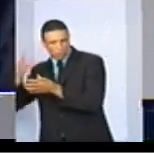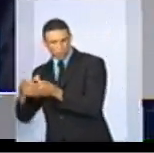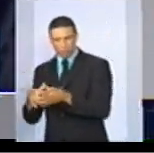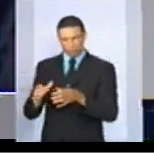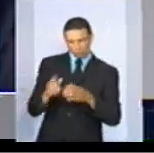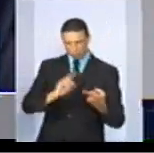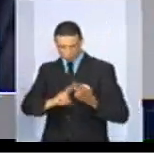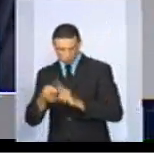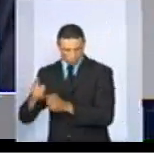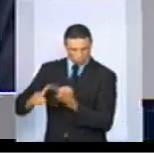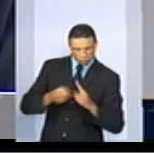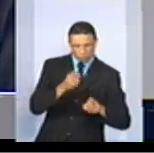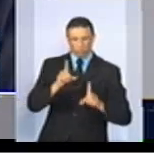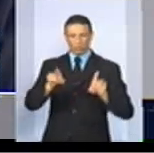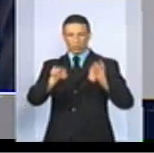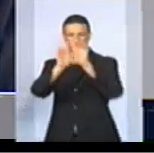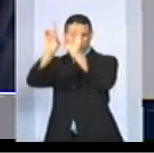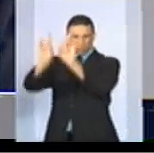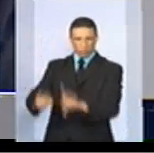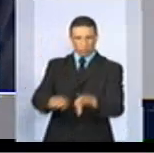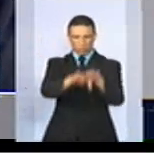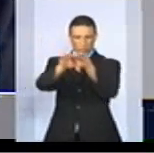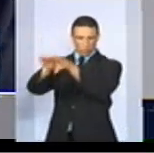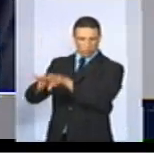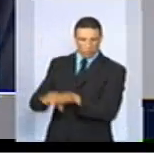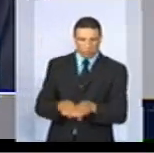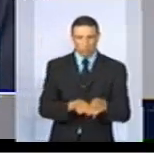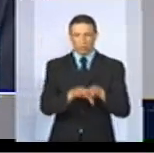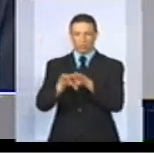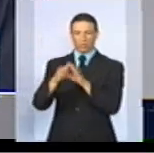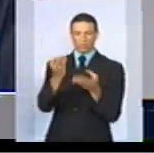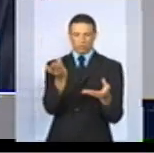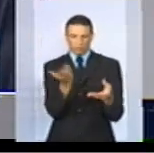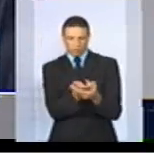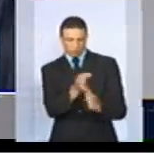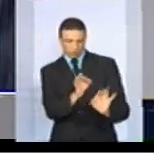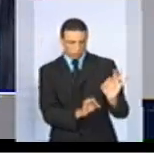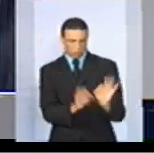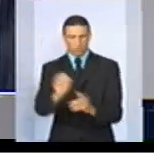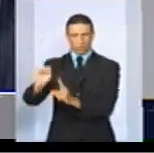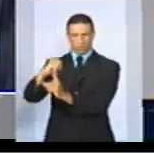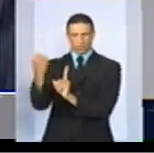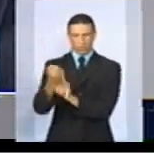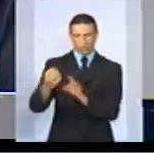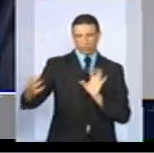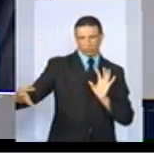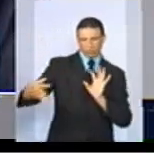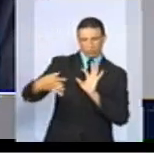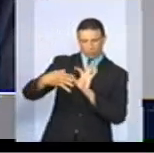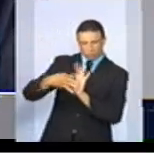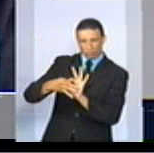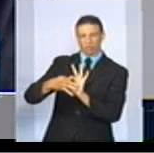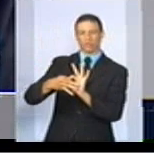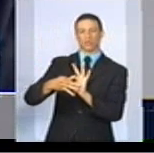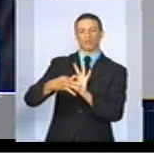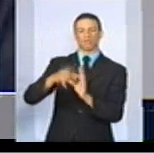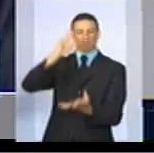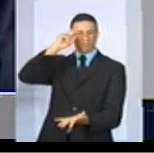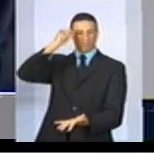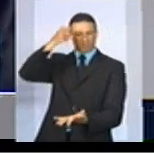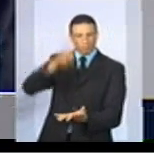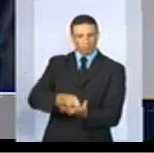dialógico, democrático, de interseção entre o processo e a sociedade, construir, assim, uma